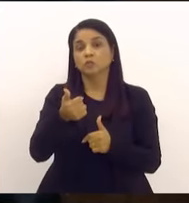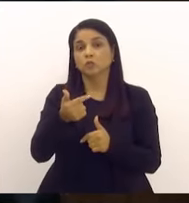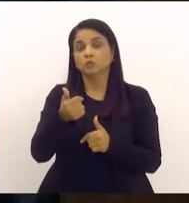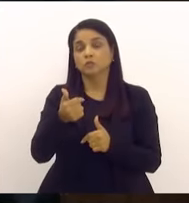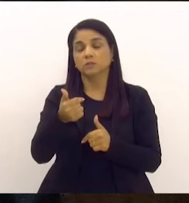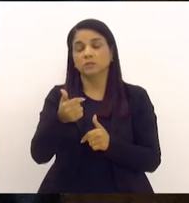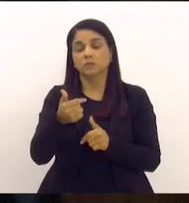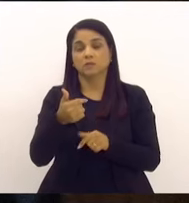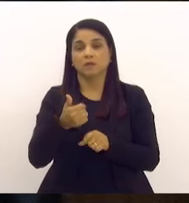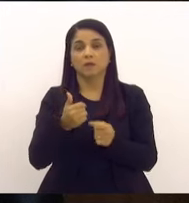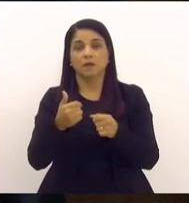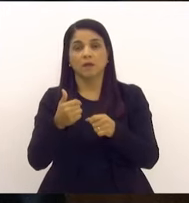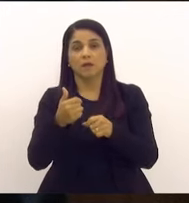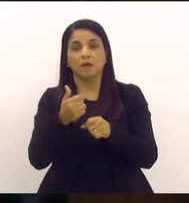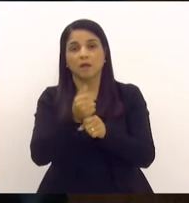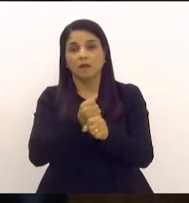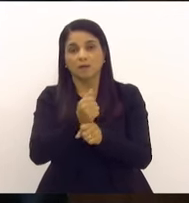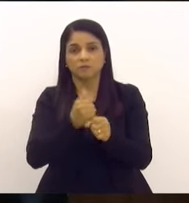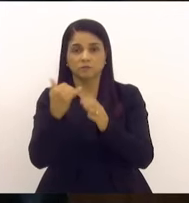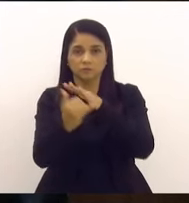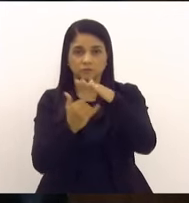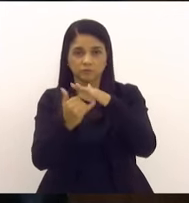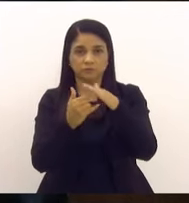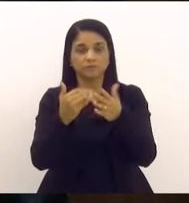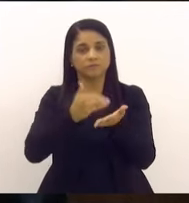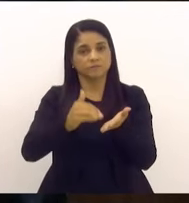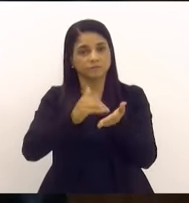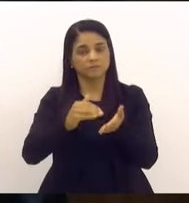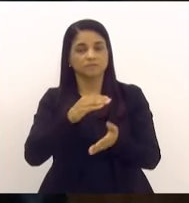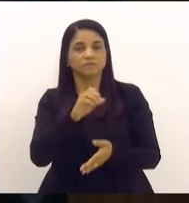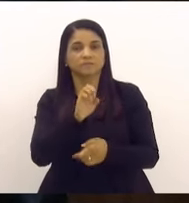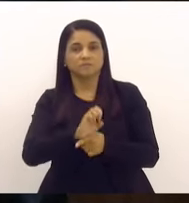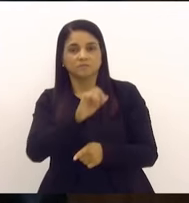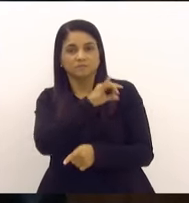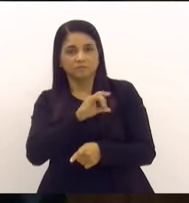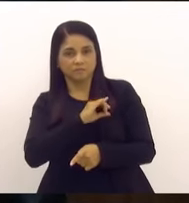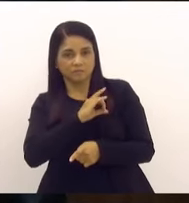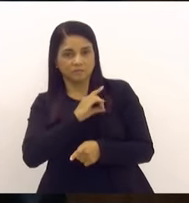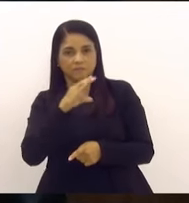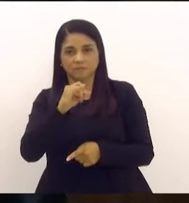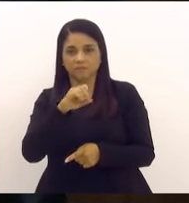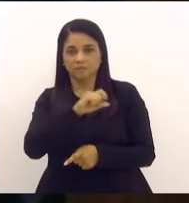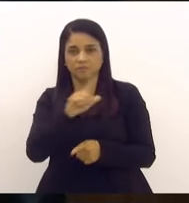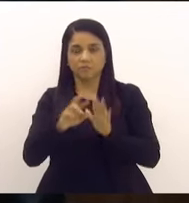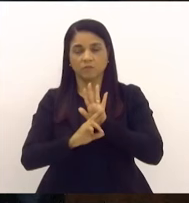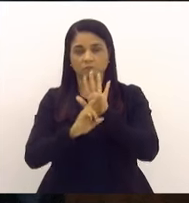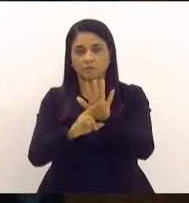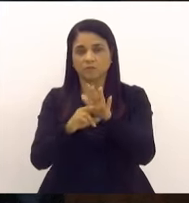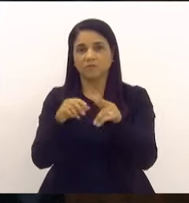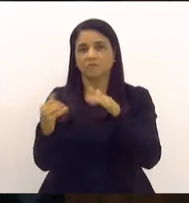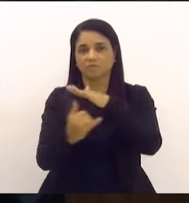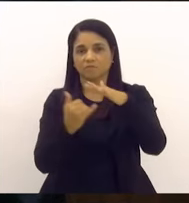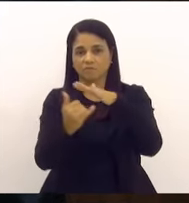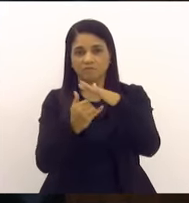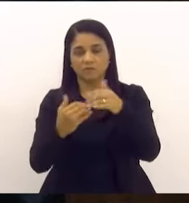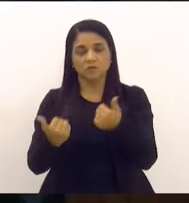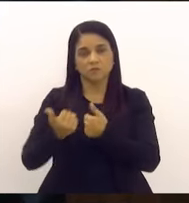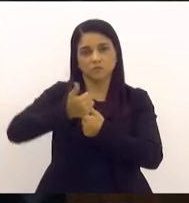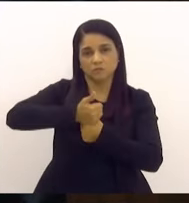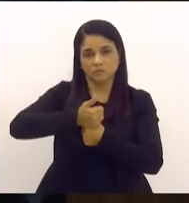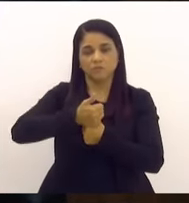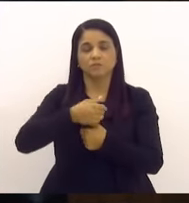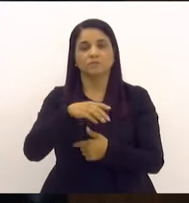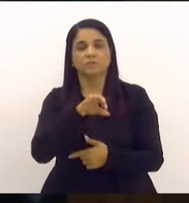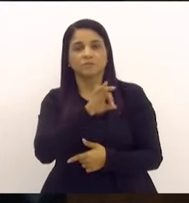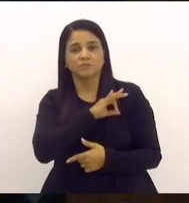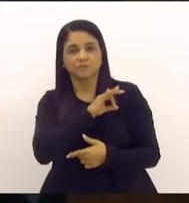na instituição, competindo-lhe assistir o secretário de Estado de Polícia Civil em suas representações social e funcional, substituir o secretário de Polícia Civil